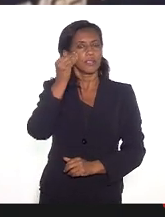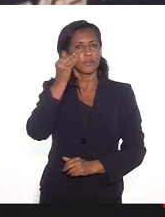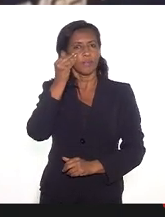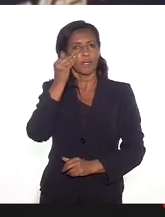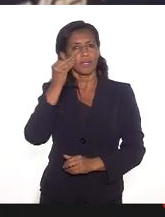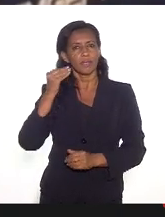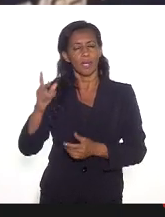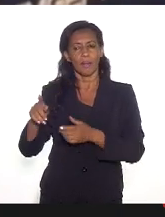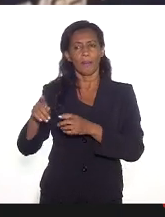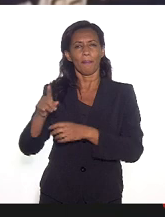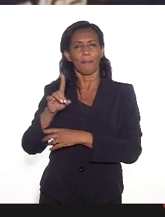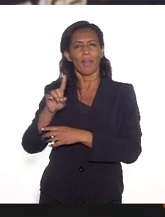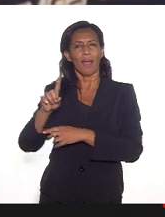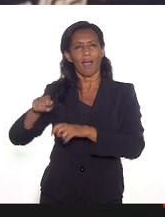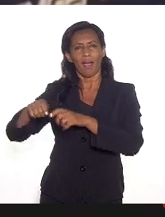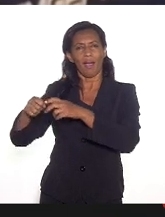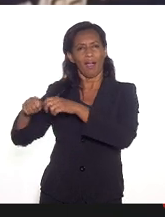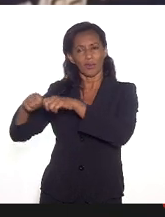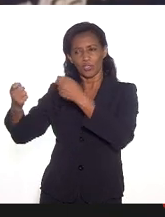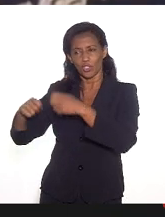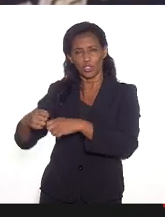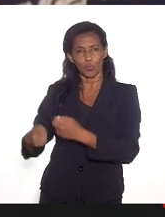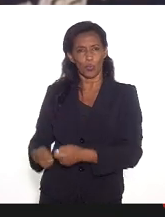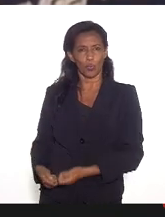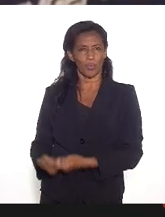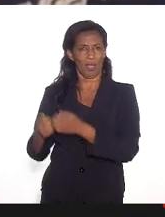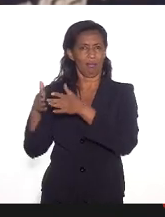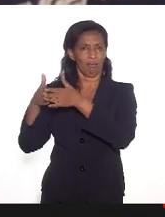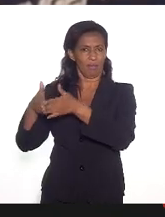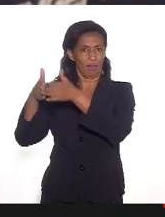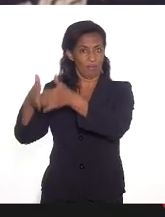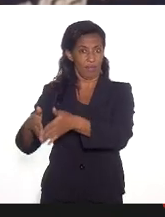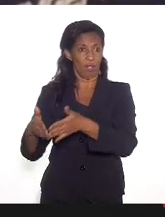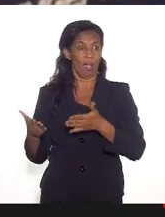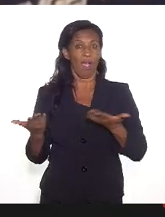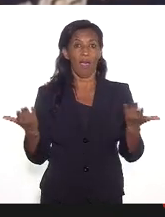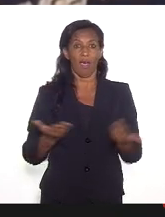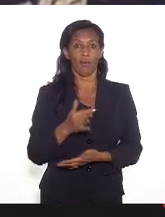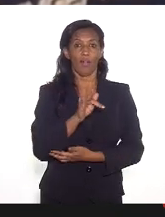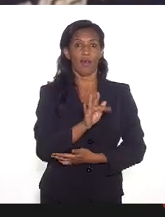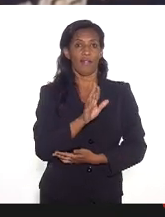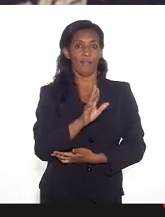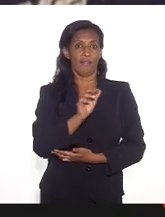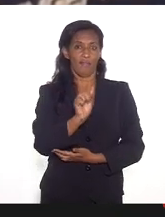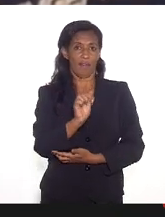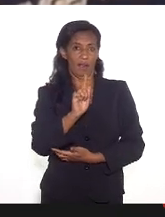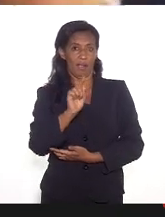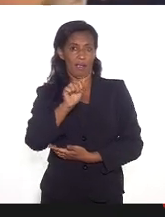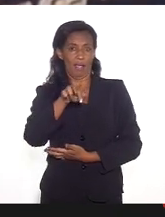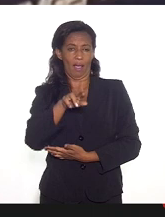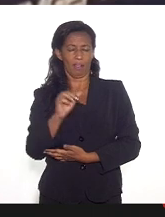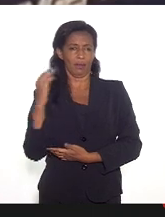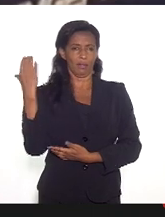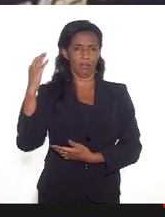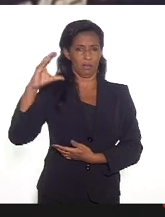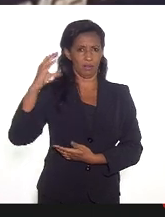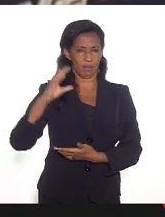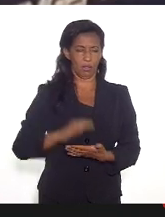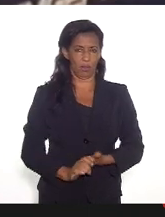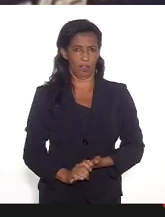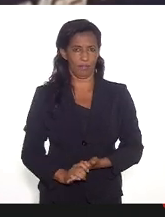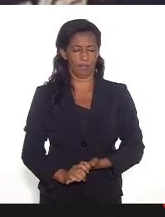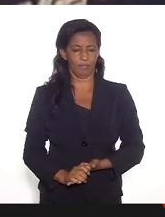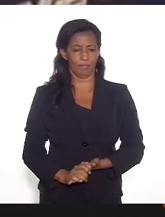de um navio de guerra na Baía de Guanabara. Estamos fazendo com a fragata Niterói. Né? E